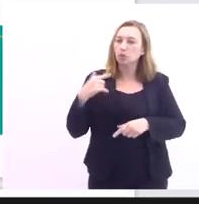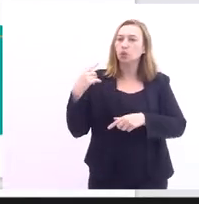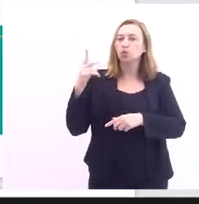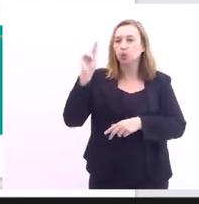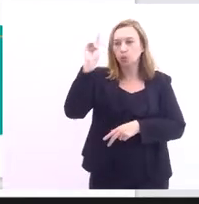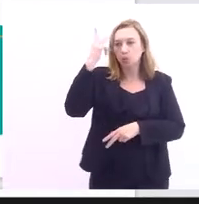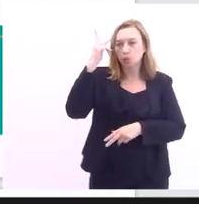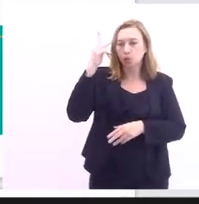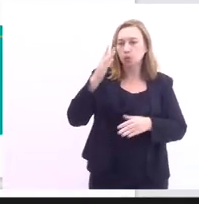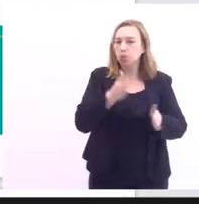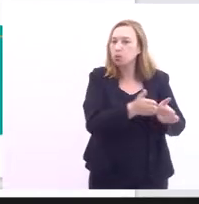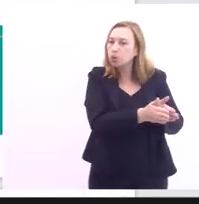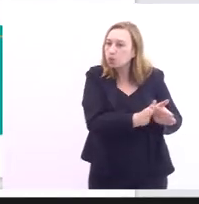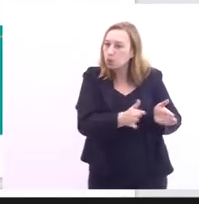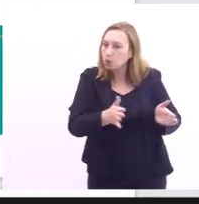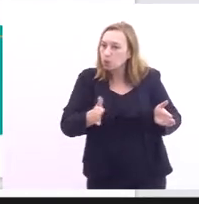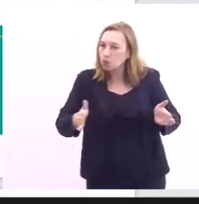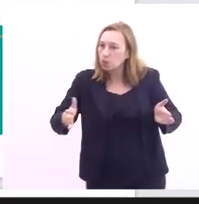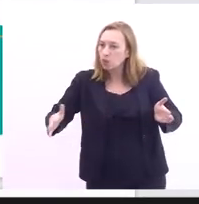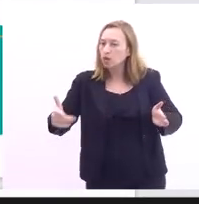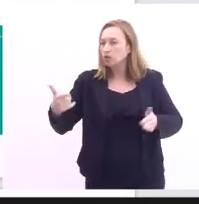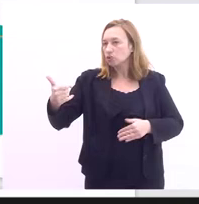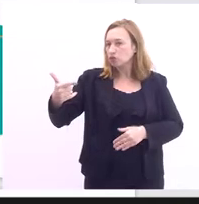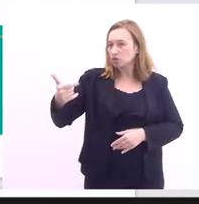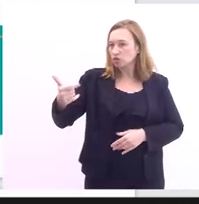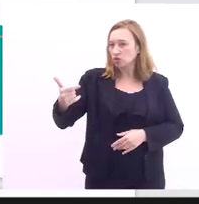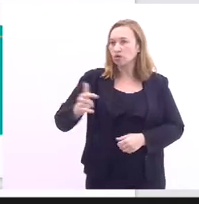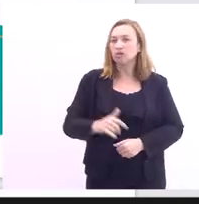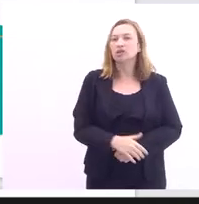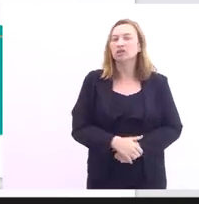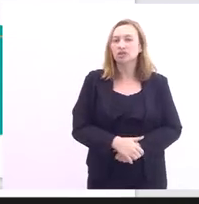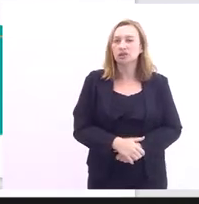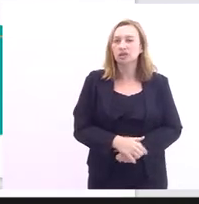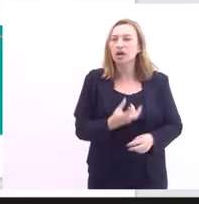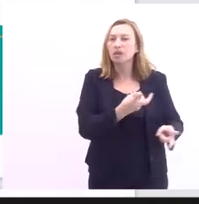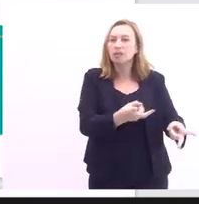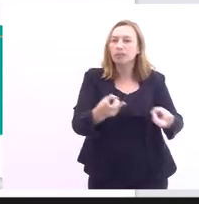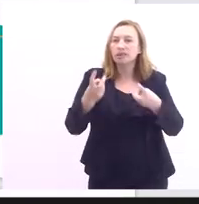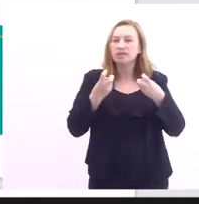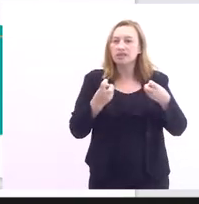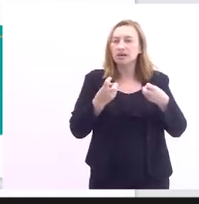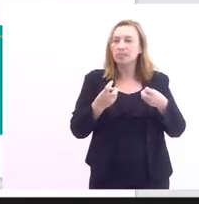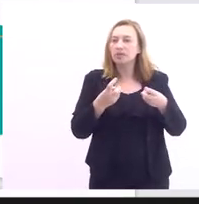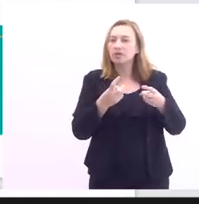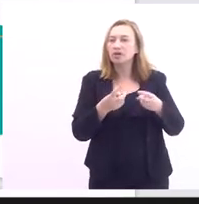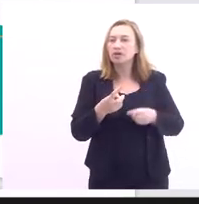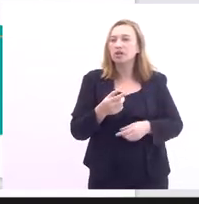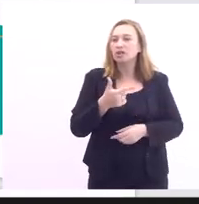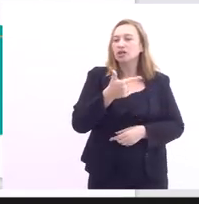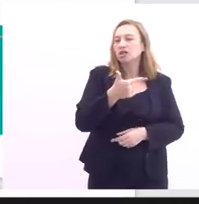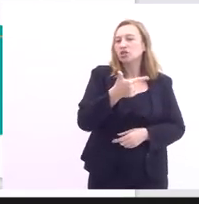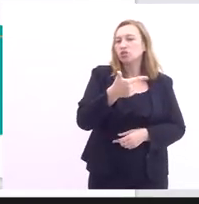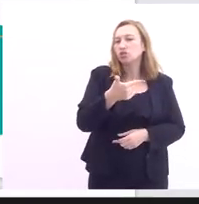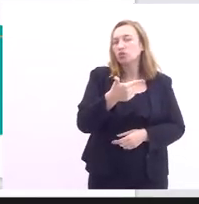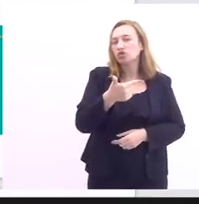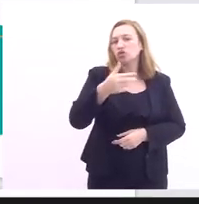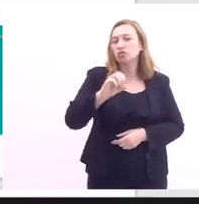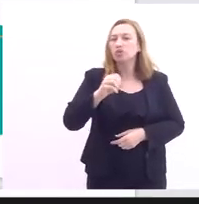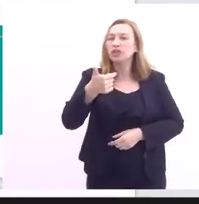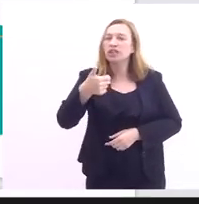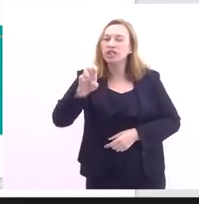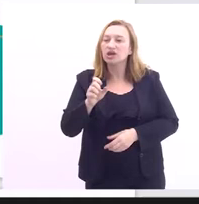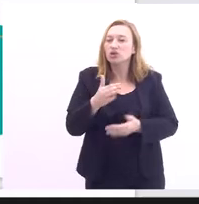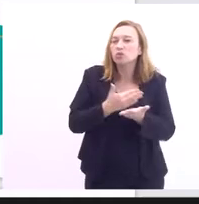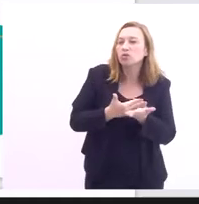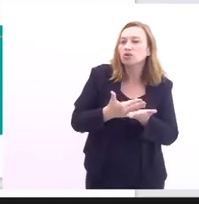desde 2012 desse indicador, aí vocês percebem, é possível perceber aí no gráfico que desde 2015, que quando a gente começou